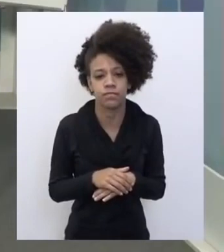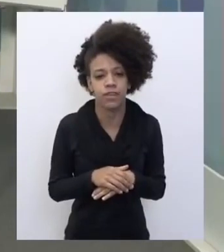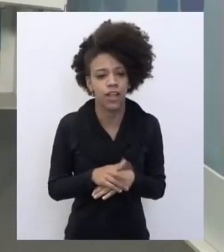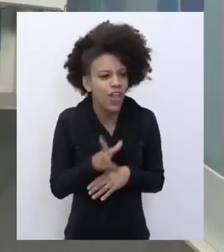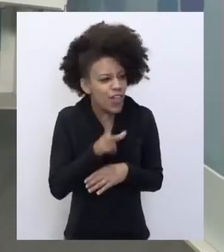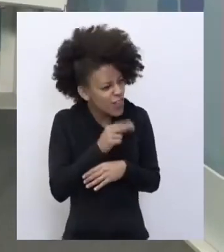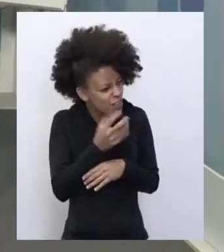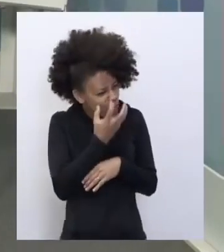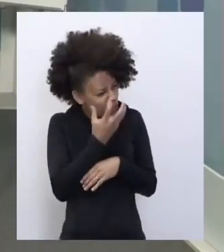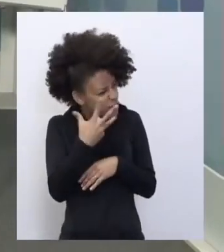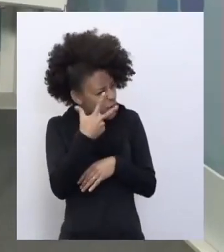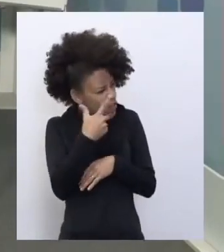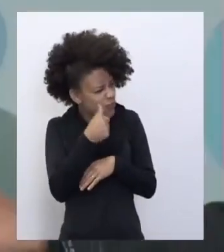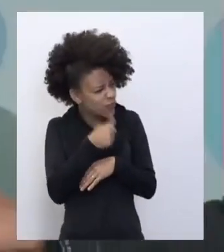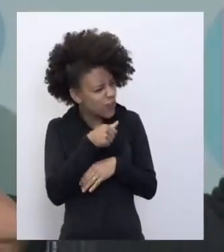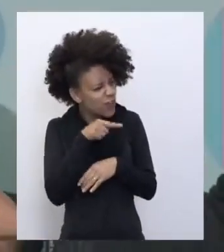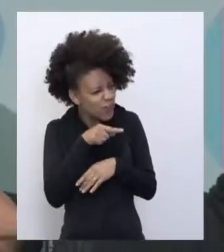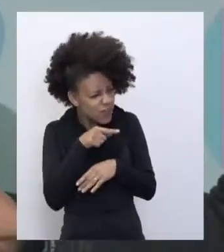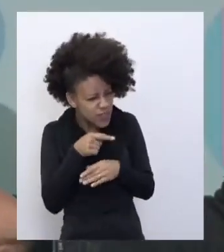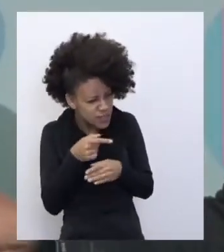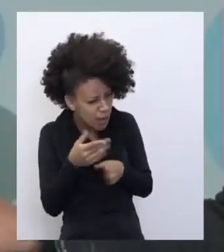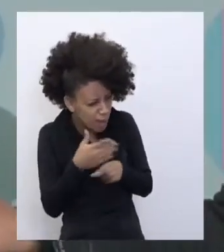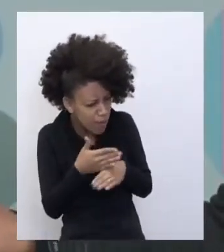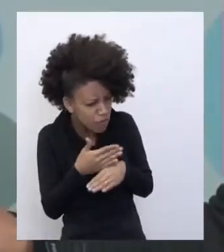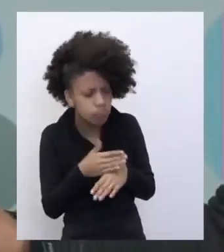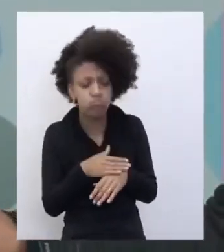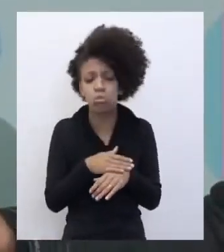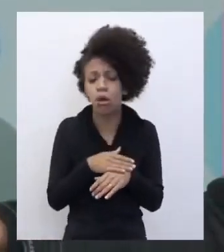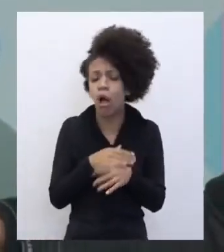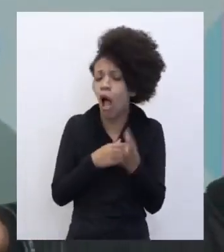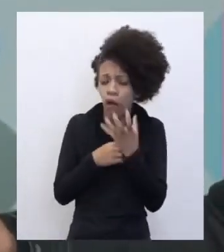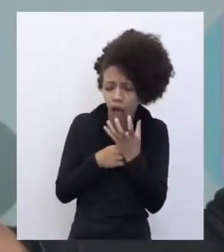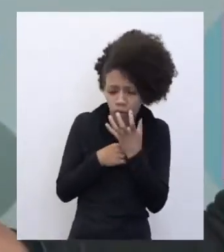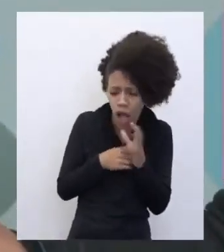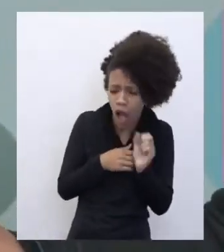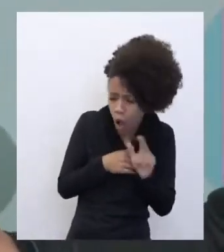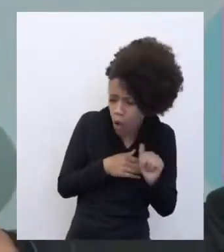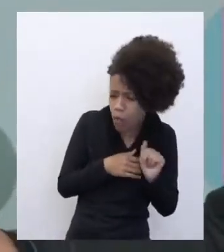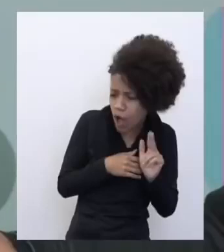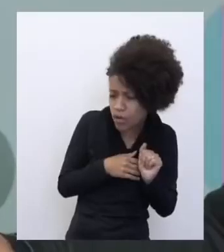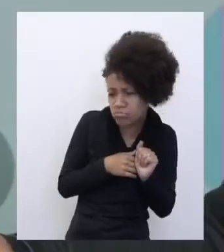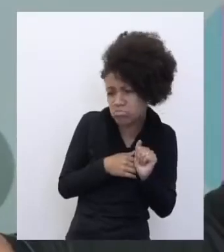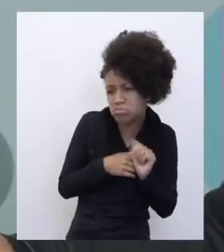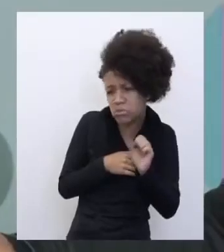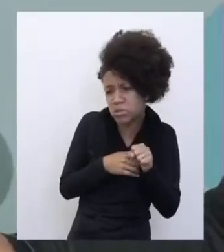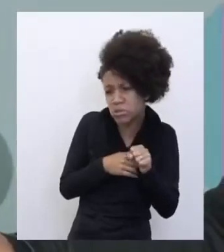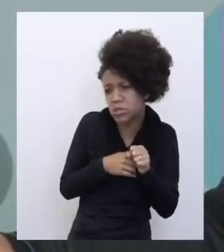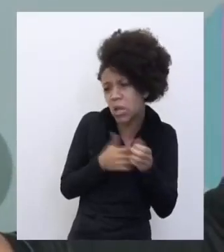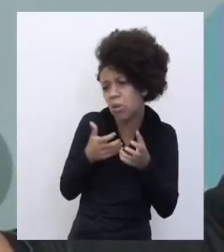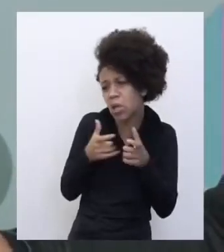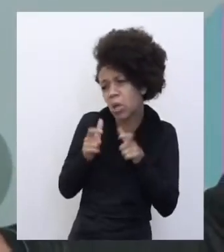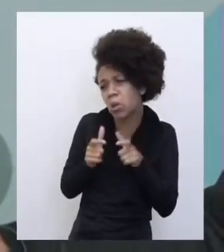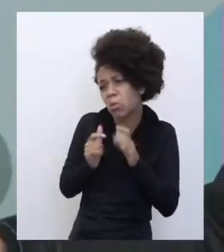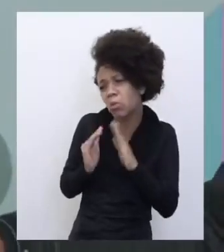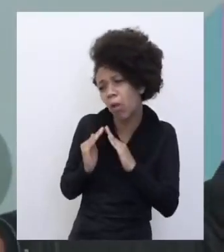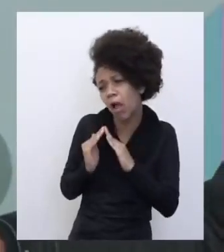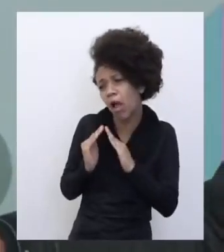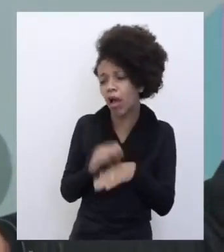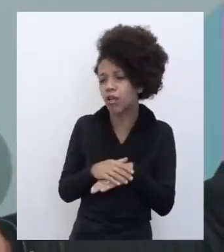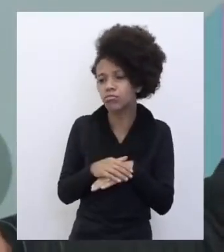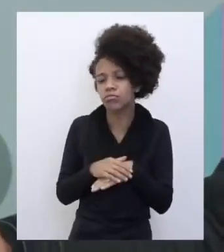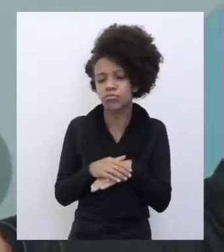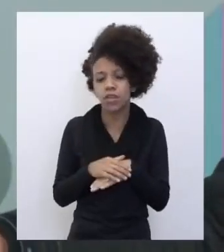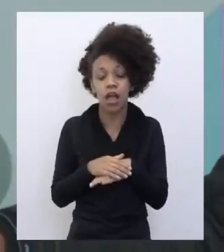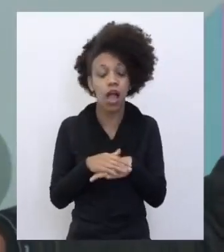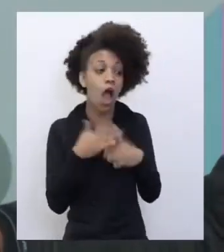Nossa, que cachorrinho bonitinho! Você está perdido, amiguinho? Ah, tô sim, eu queria tanto um lar.